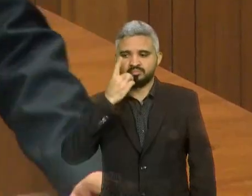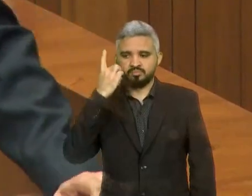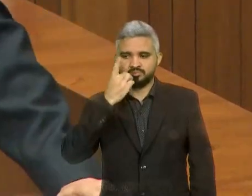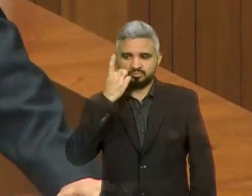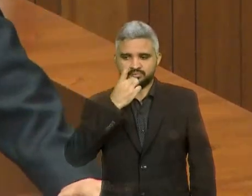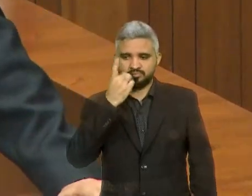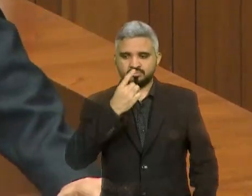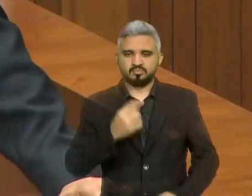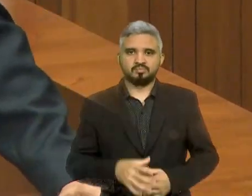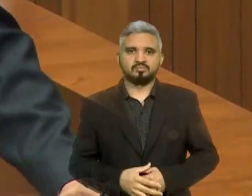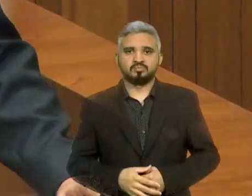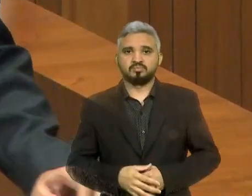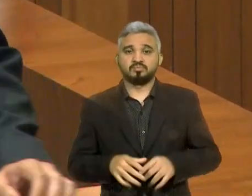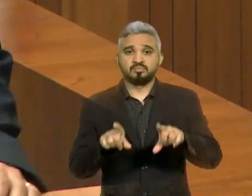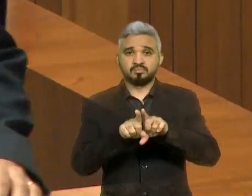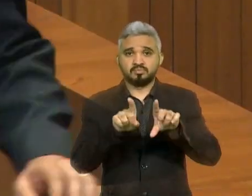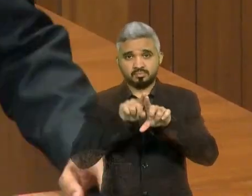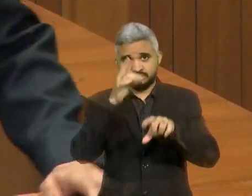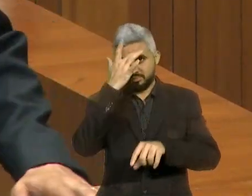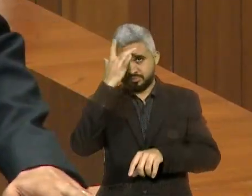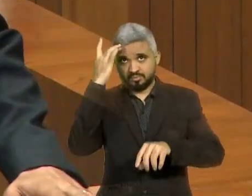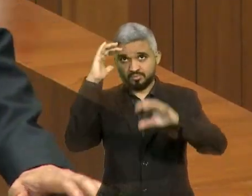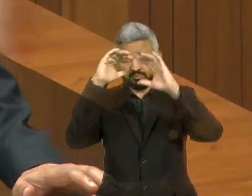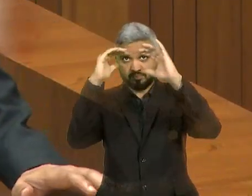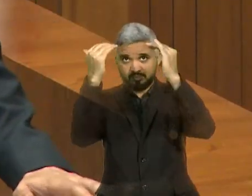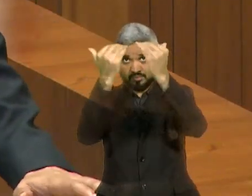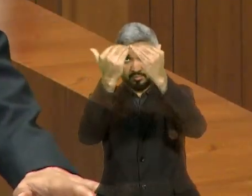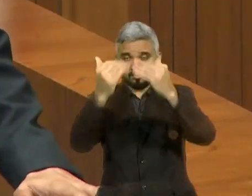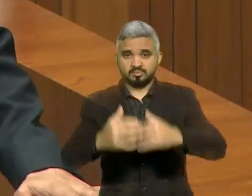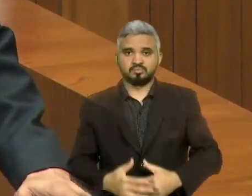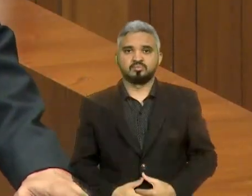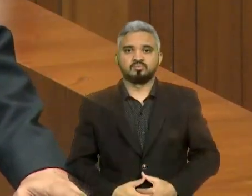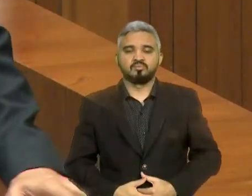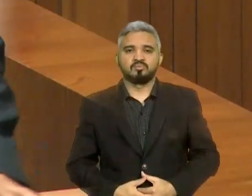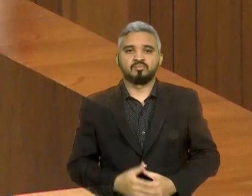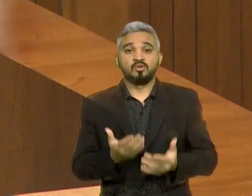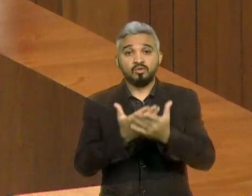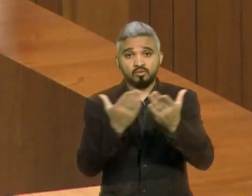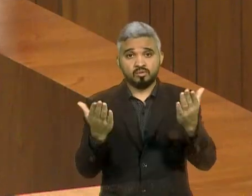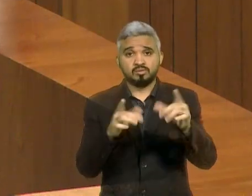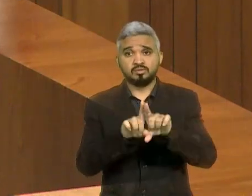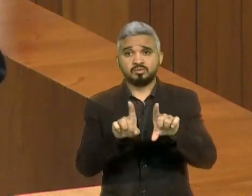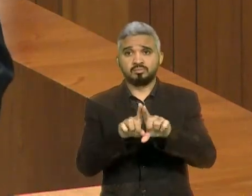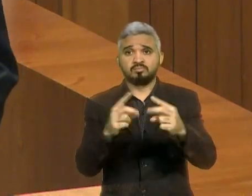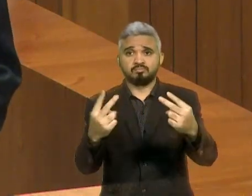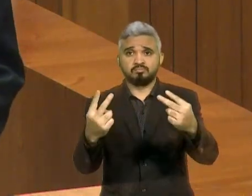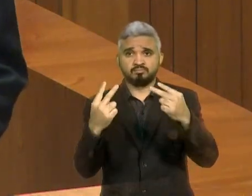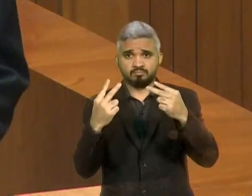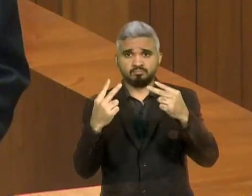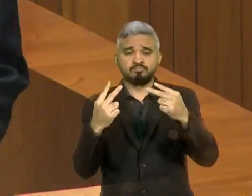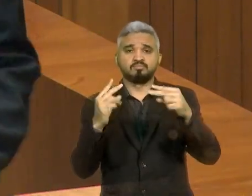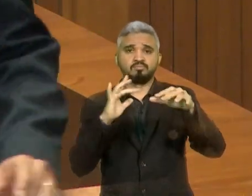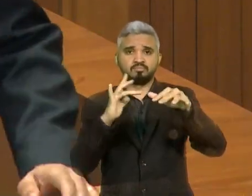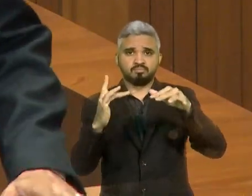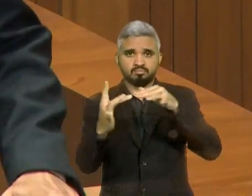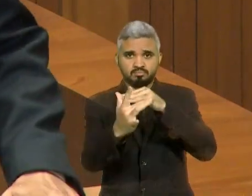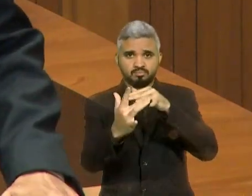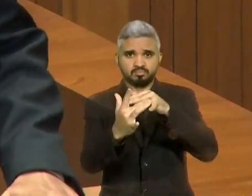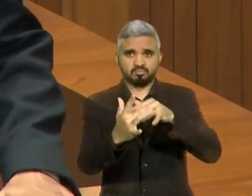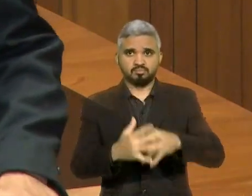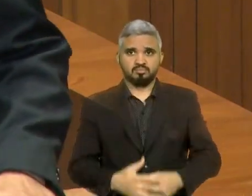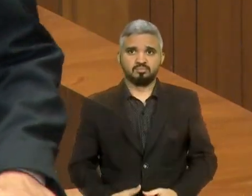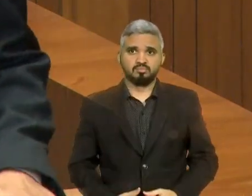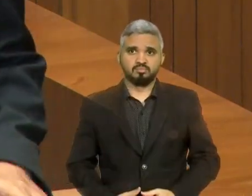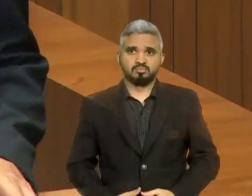ilustre galeria, que nos acompanha pelos mais diversos meios de comunicação. Hoje eu subo a